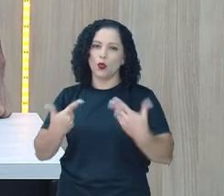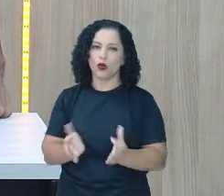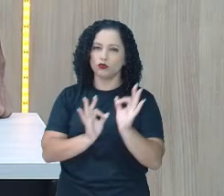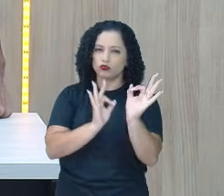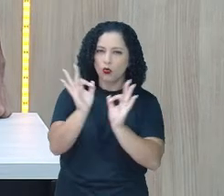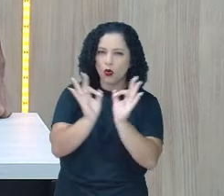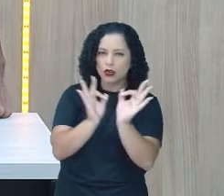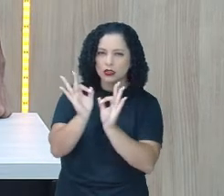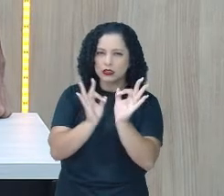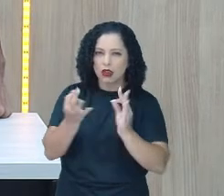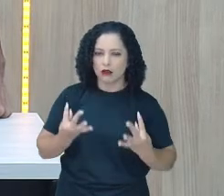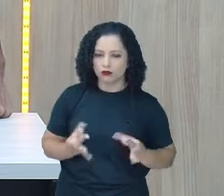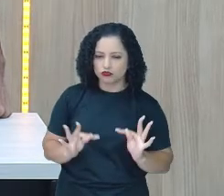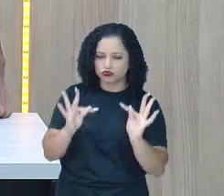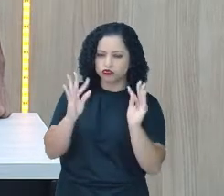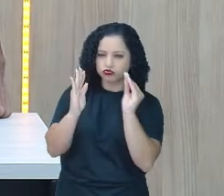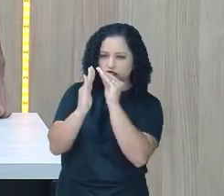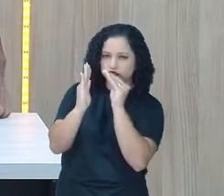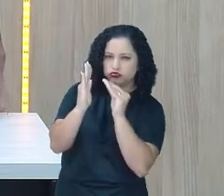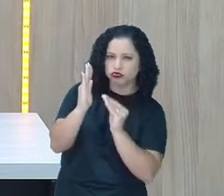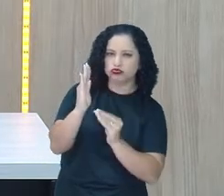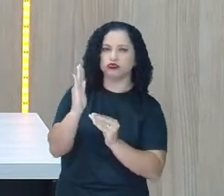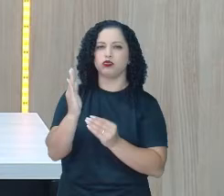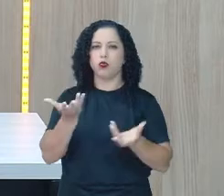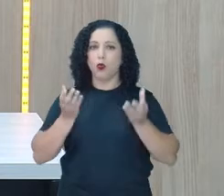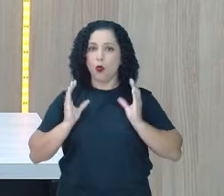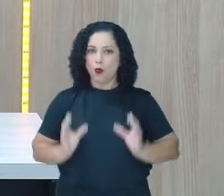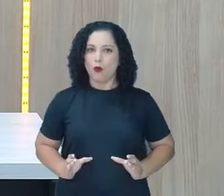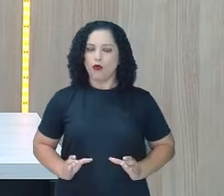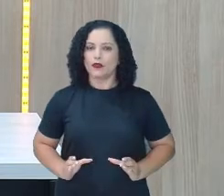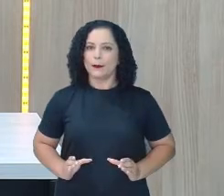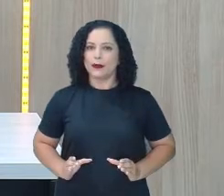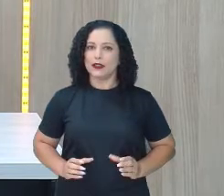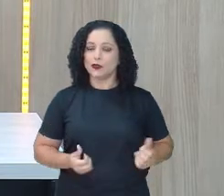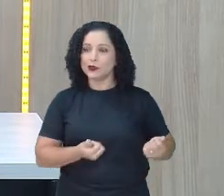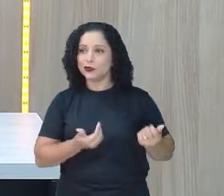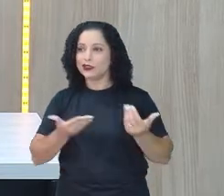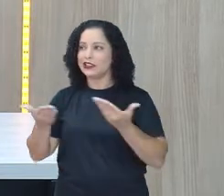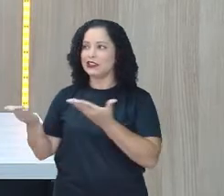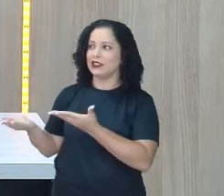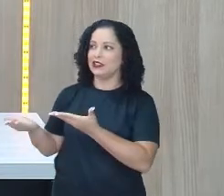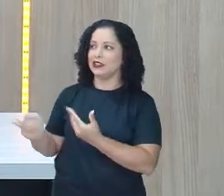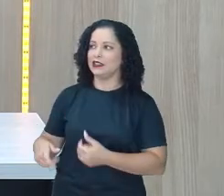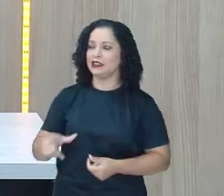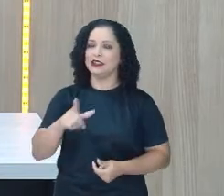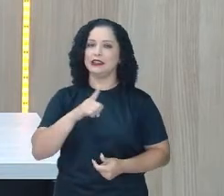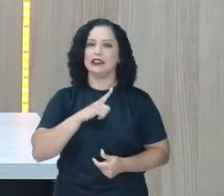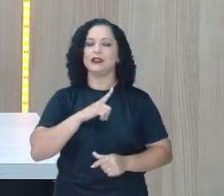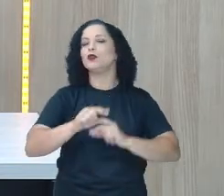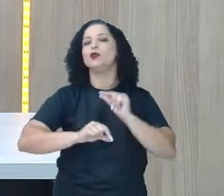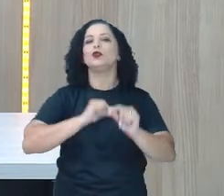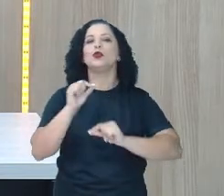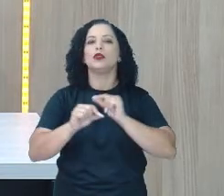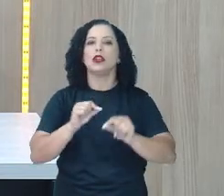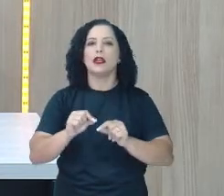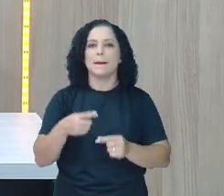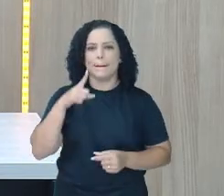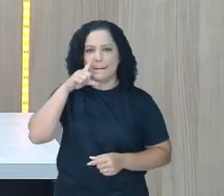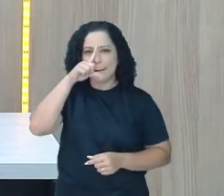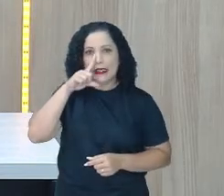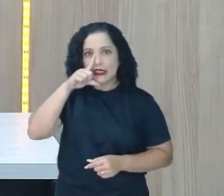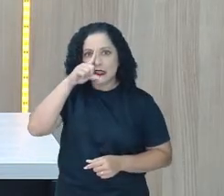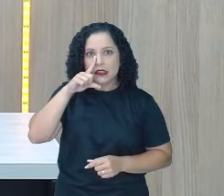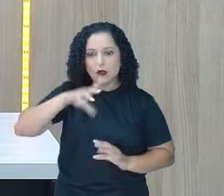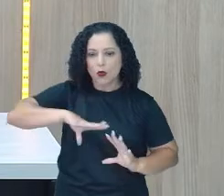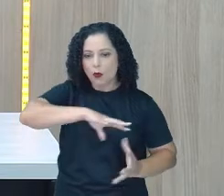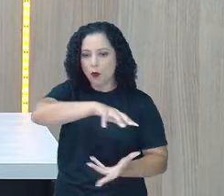os comportamentos fazem com que ele execute tais ações que não são nenhuma ameaça,